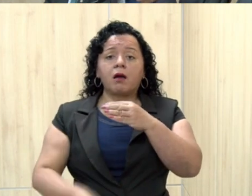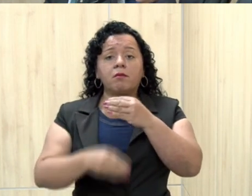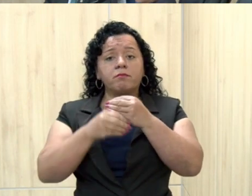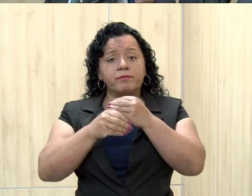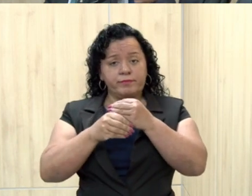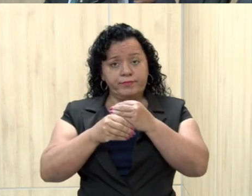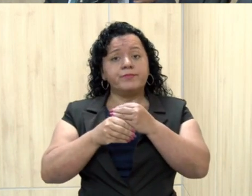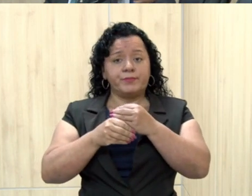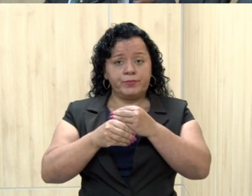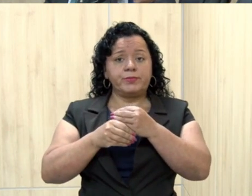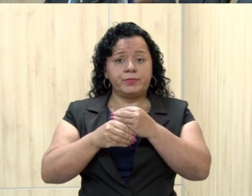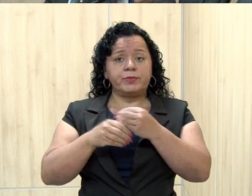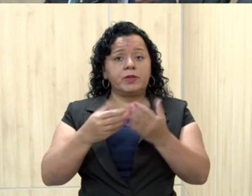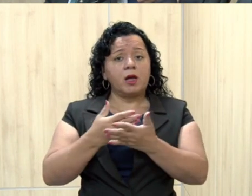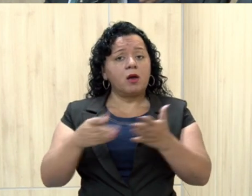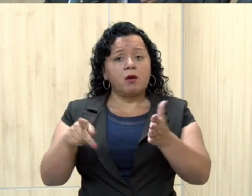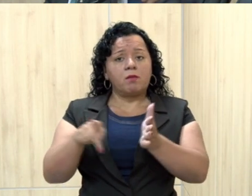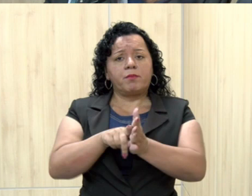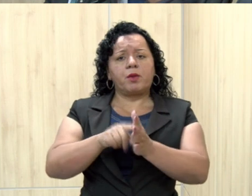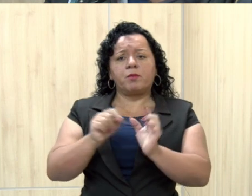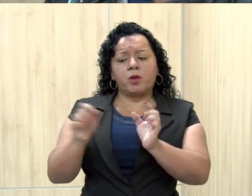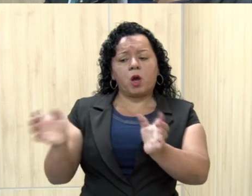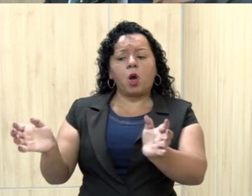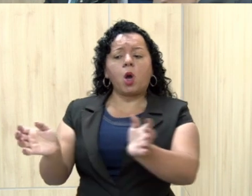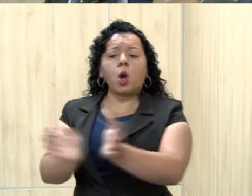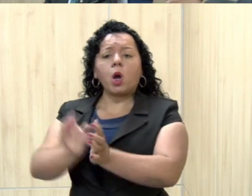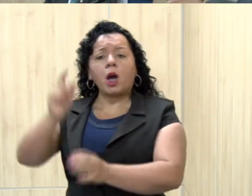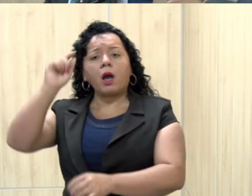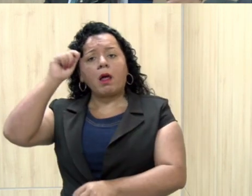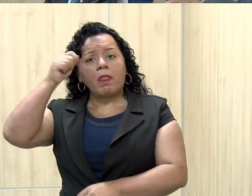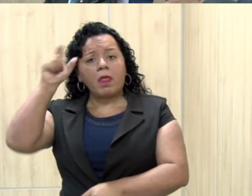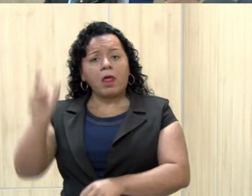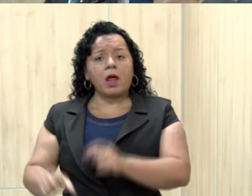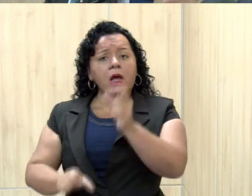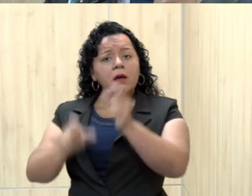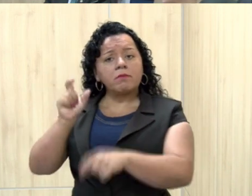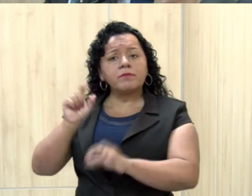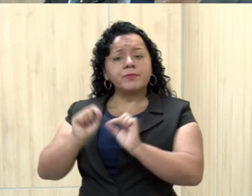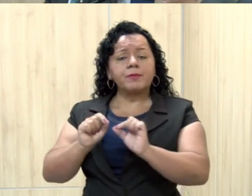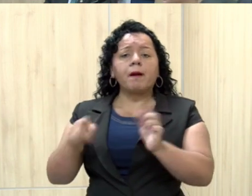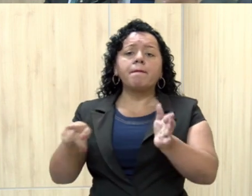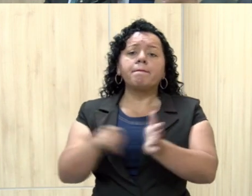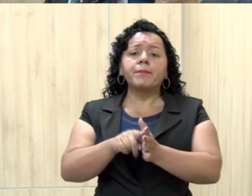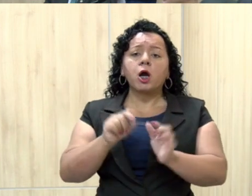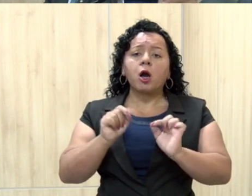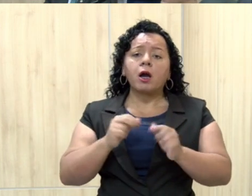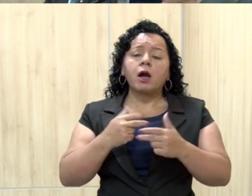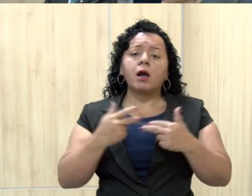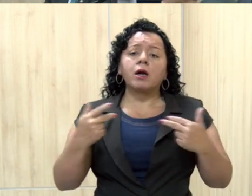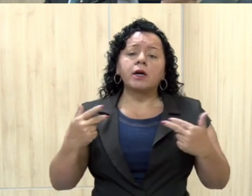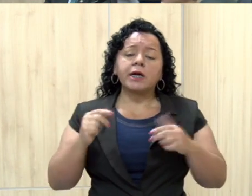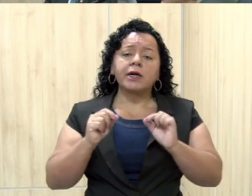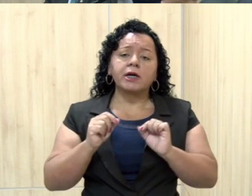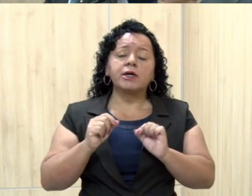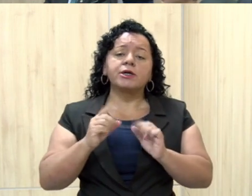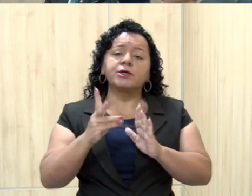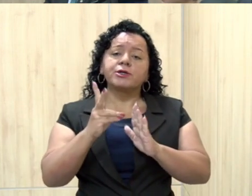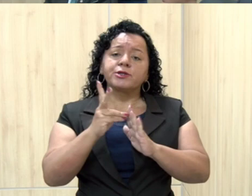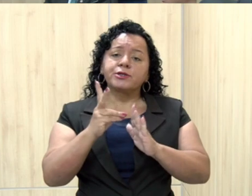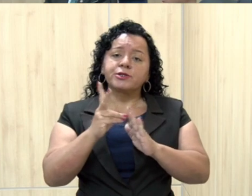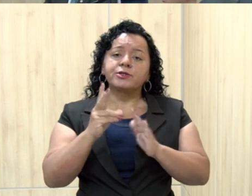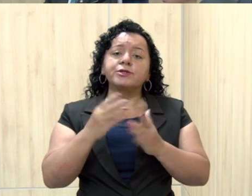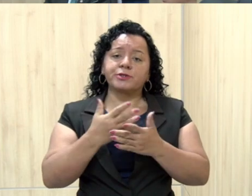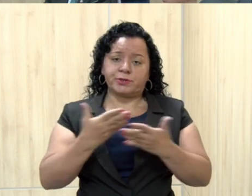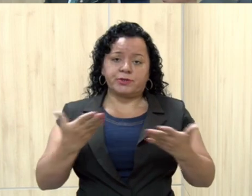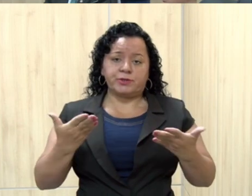relativo o percentual de negros deixou claro mas em relação percentual de indígenas e demais emendas